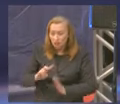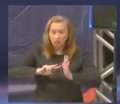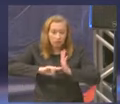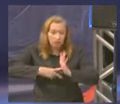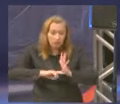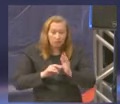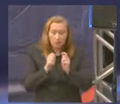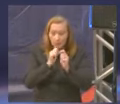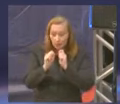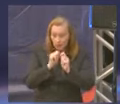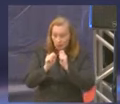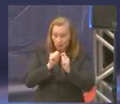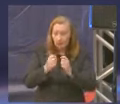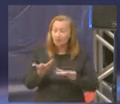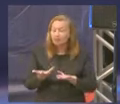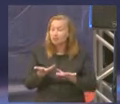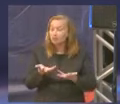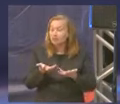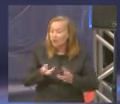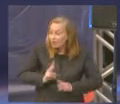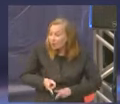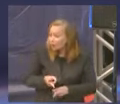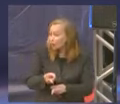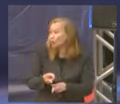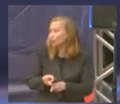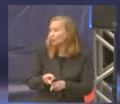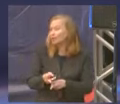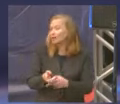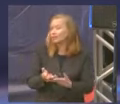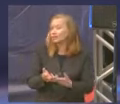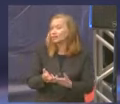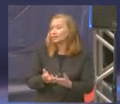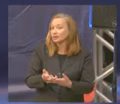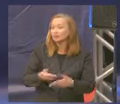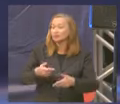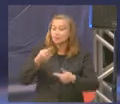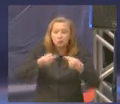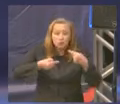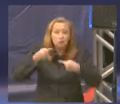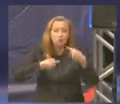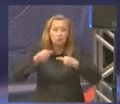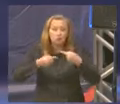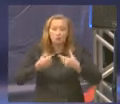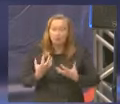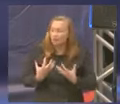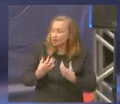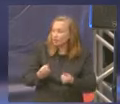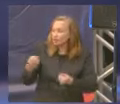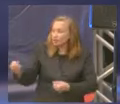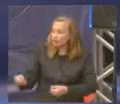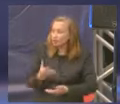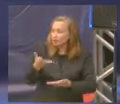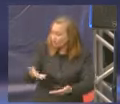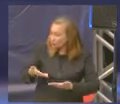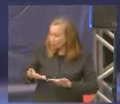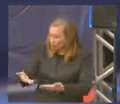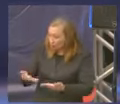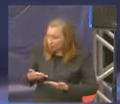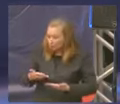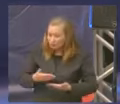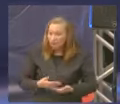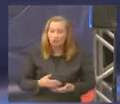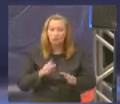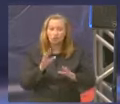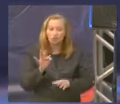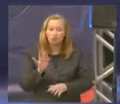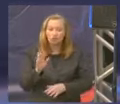dos Jornalistas. A gente quer permanecer nessa discussão e aceitando novos convites do